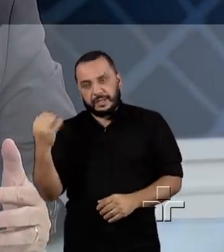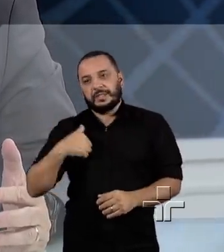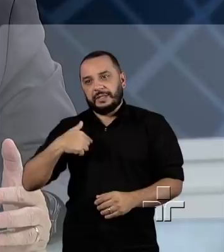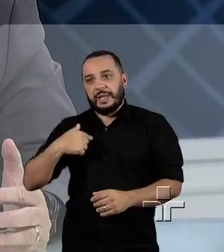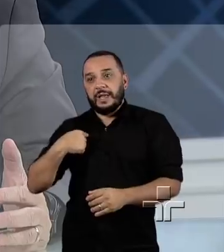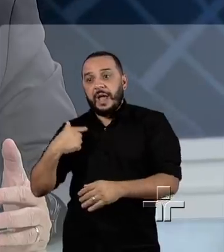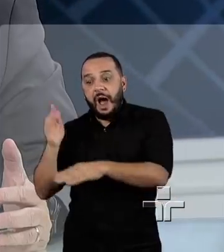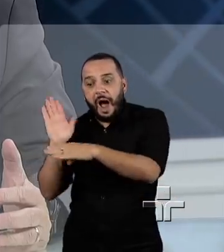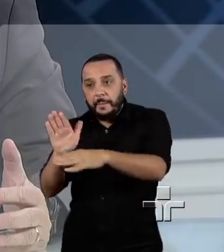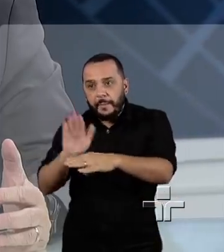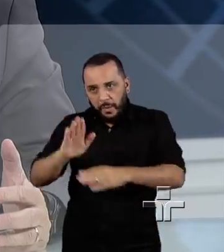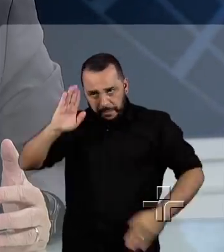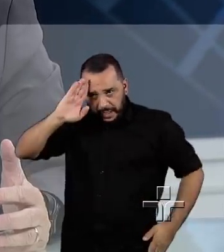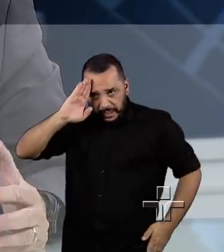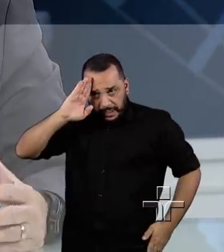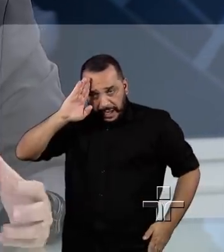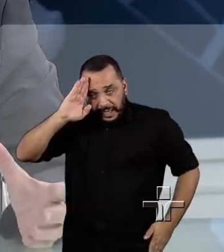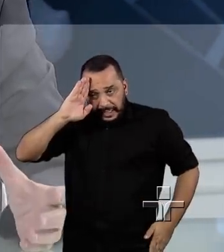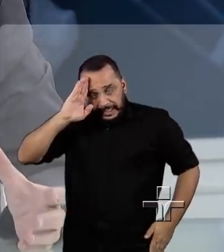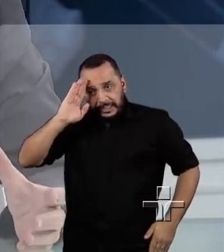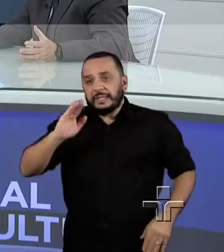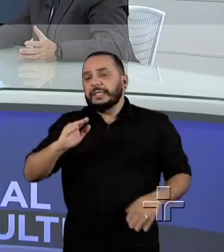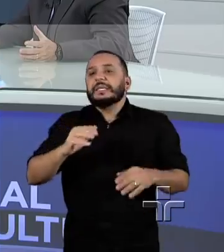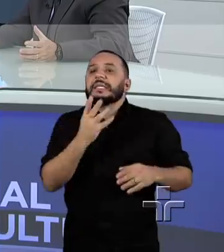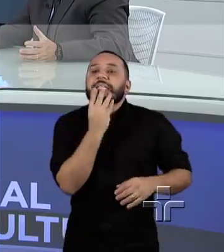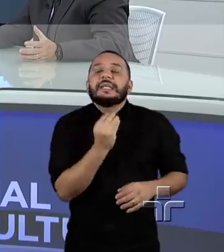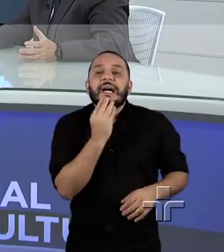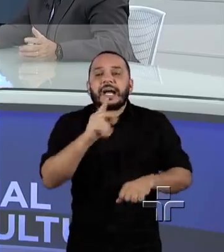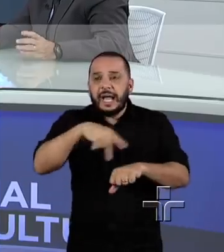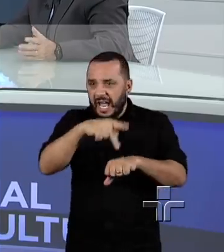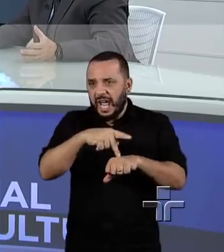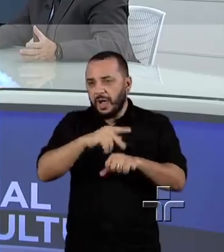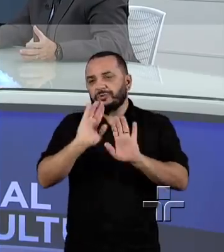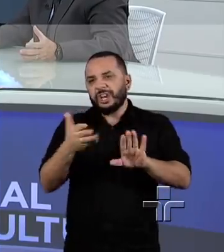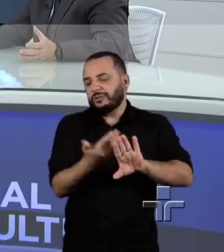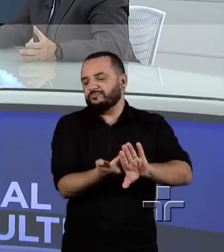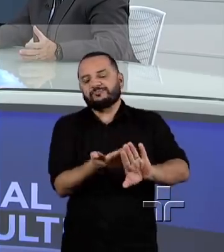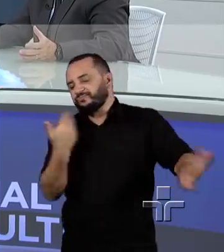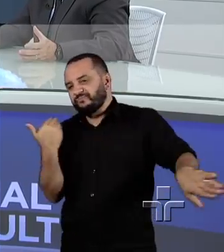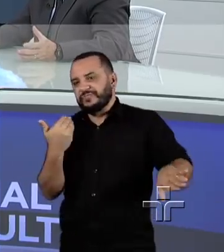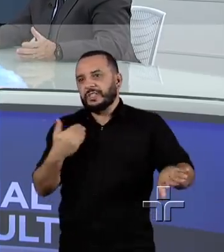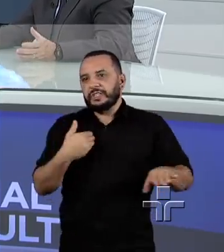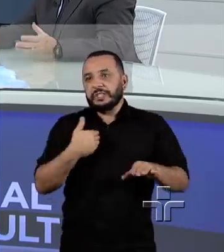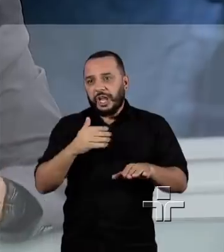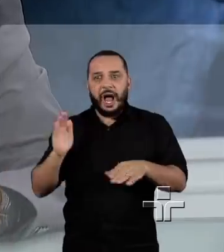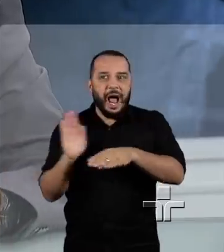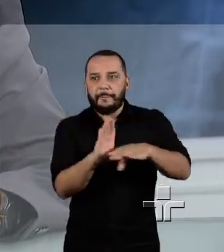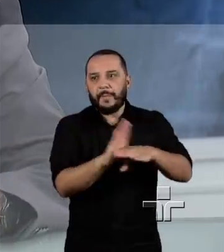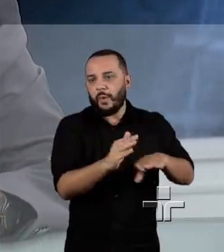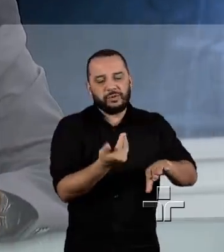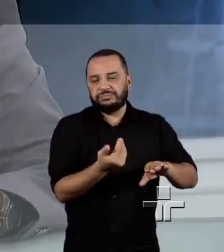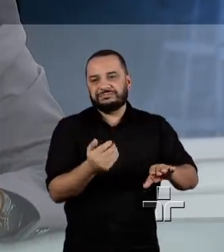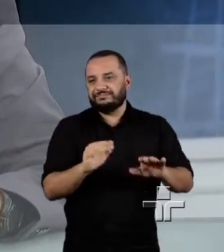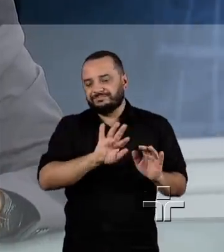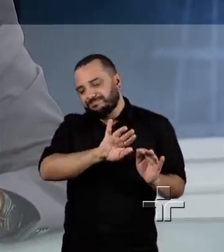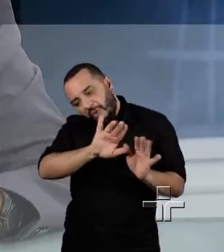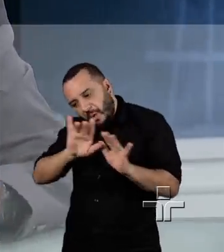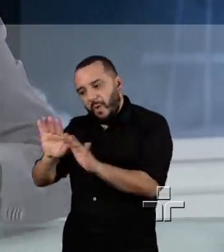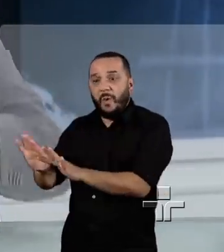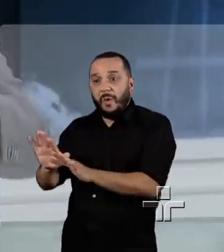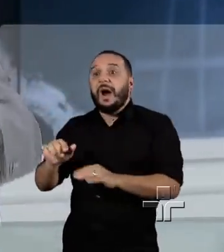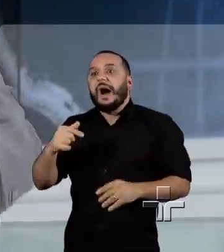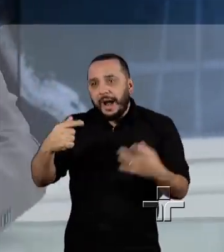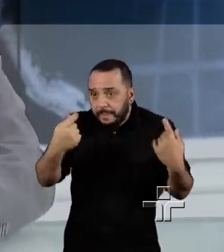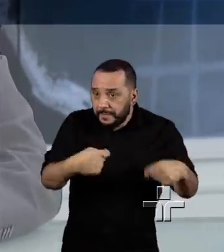militar de Israel. Eles não tinham vizinhos muito amistosos com eles, era difícil ter... Então, eles tinham que produzir a própria tecnologia para sobreviver,